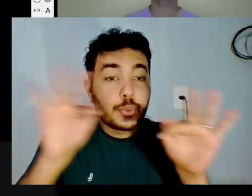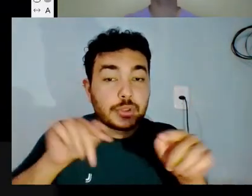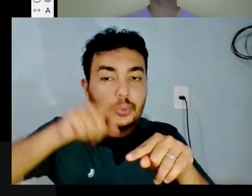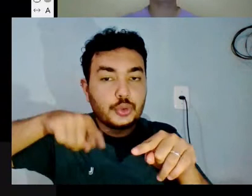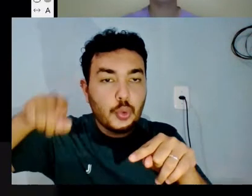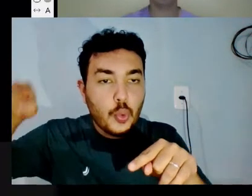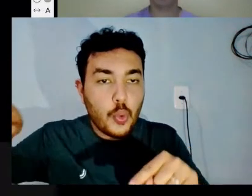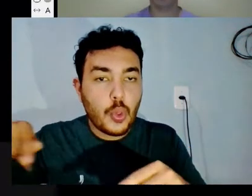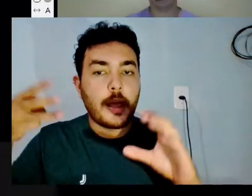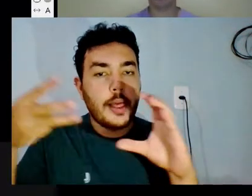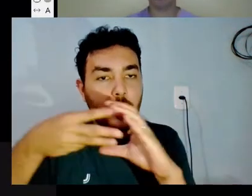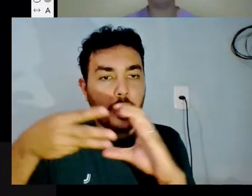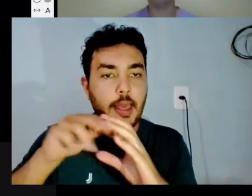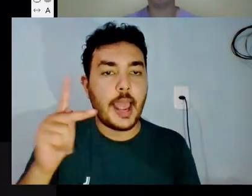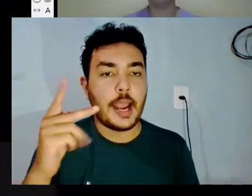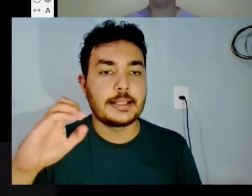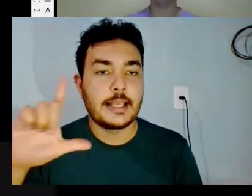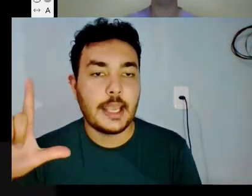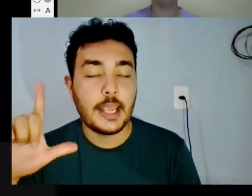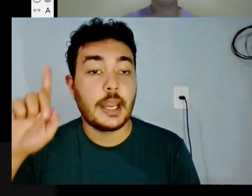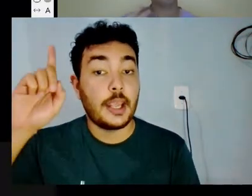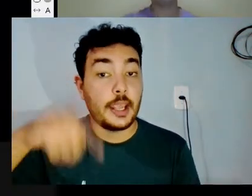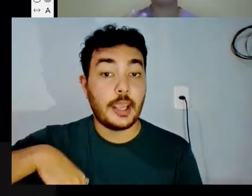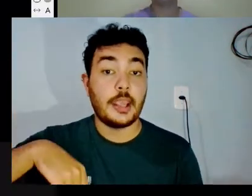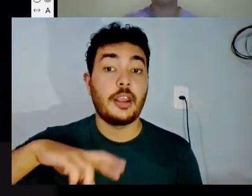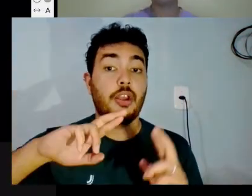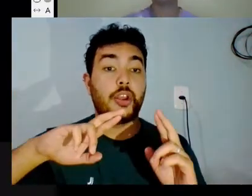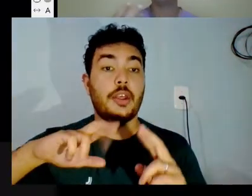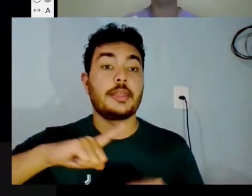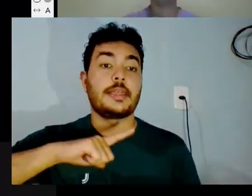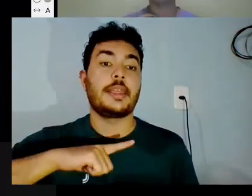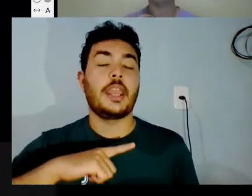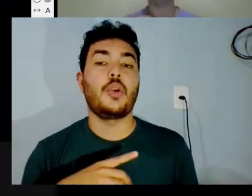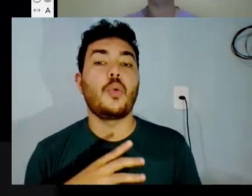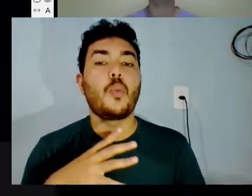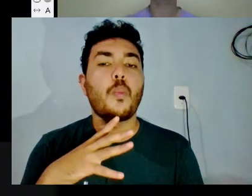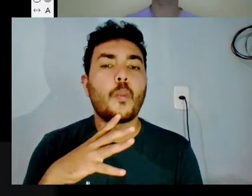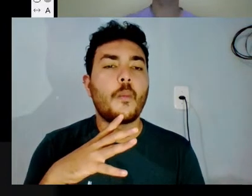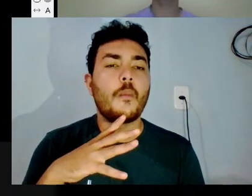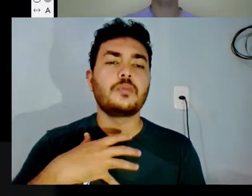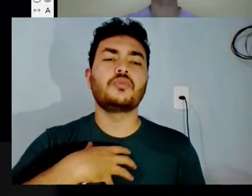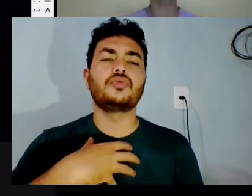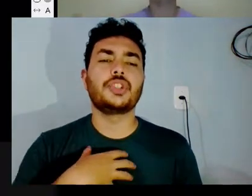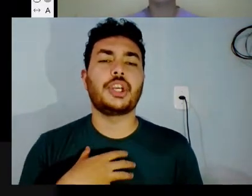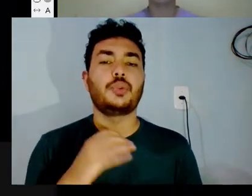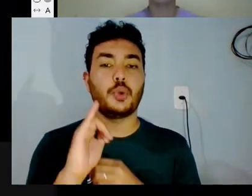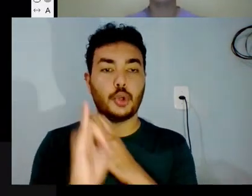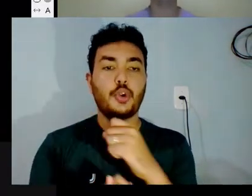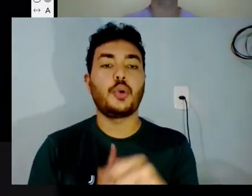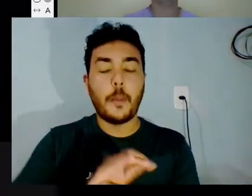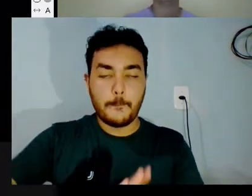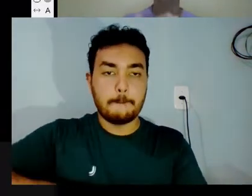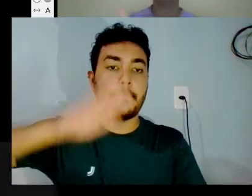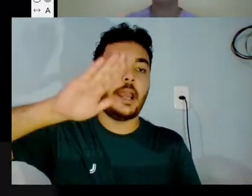essa ligação dessa molécula de HCl, né, do ácido clorídrico, ela teria um caráter iônico de maior destaque,